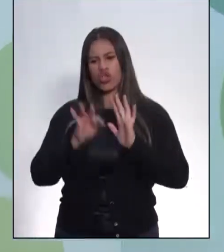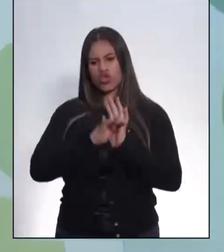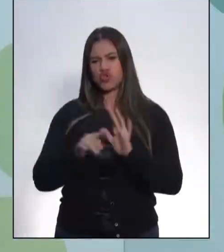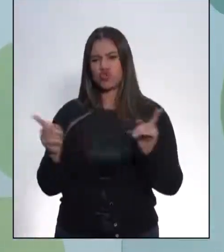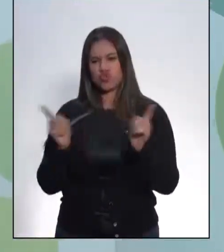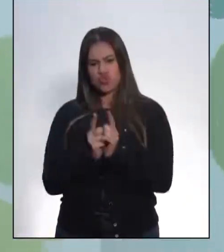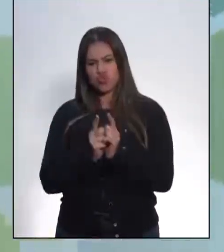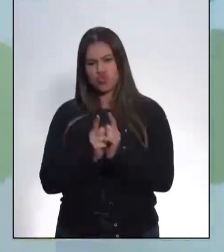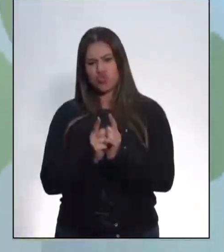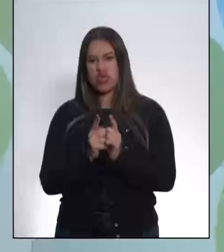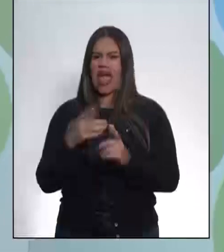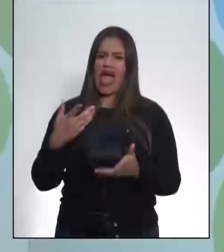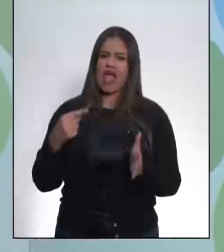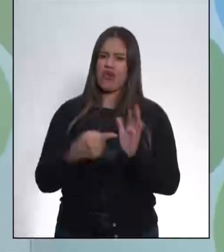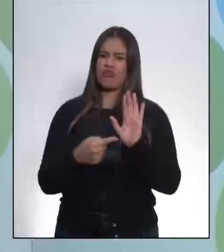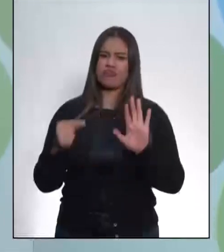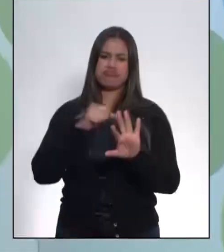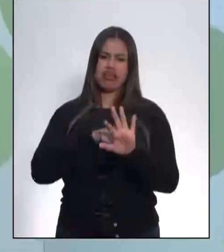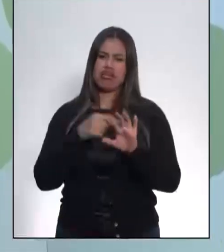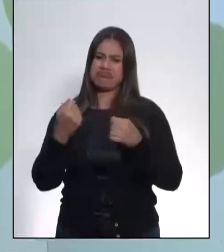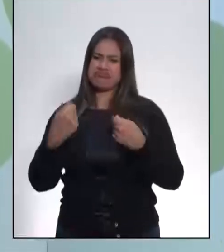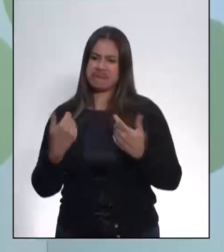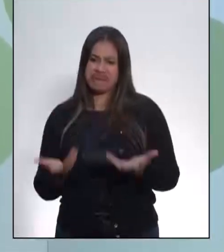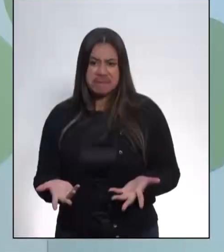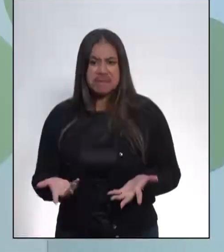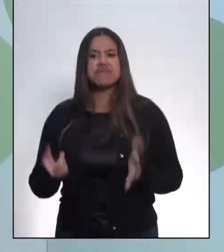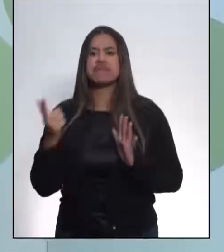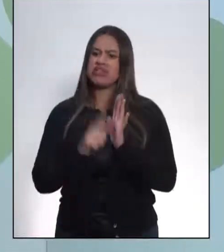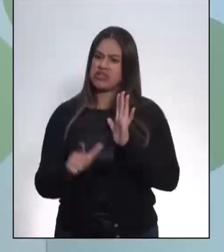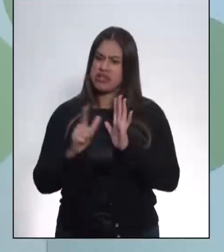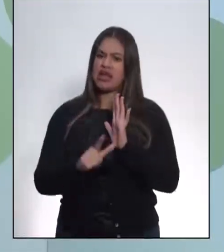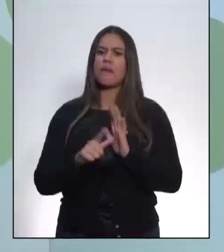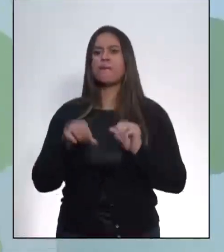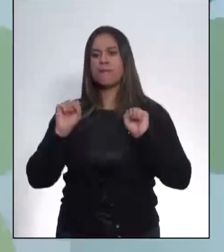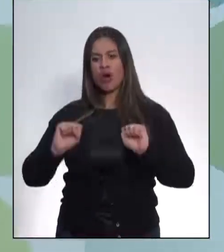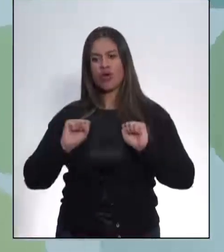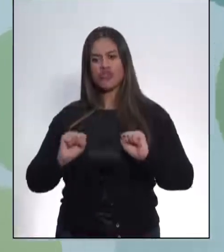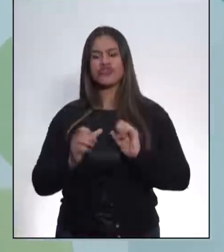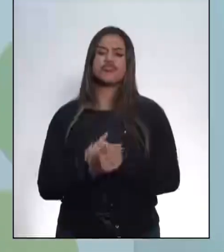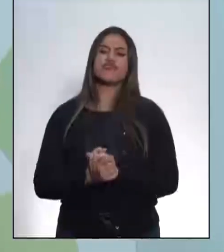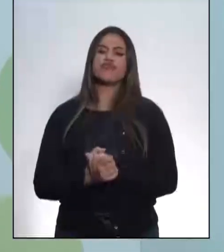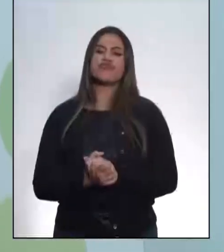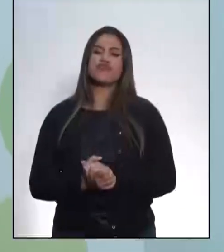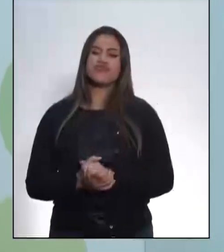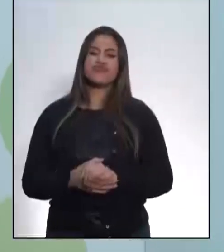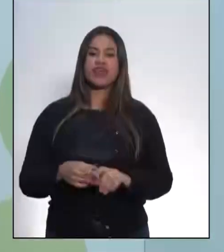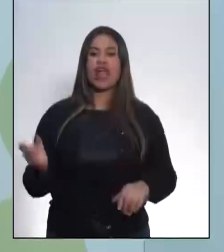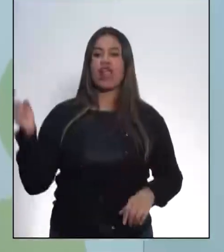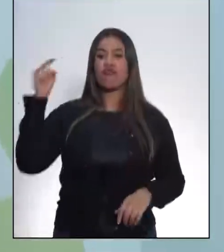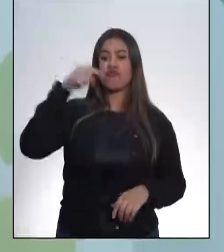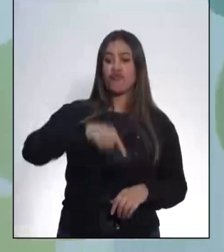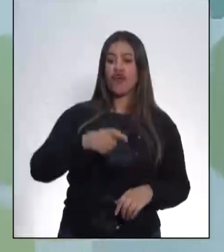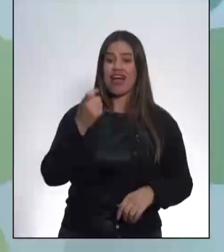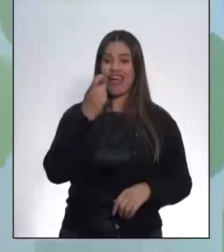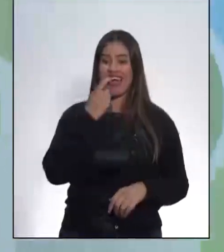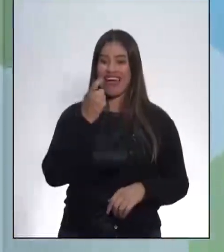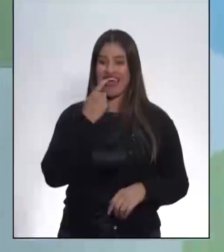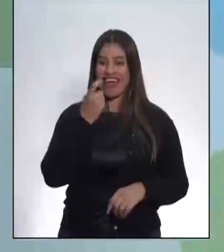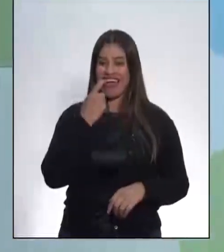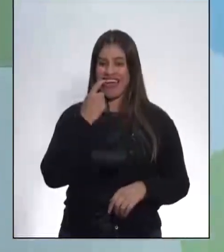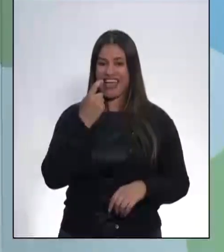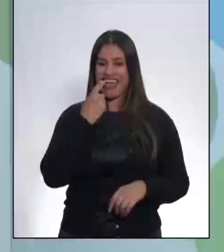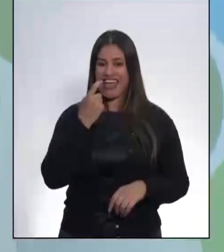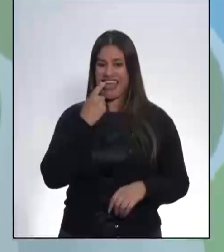social moderna que eu não posso continuar usando da linguagem literária. Tudo bem? Interessante isso, né? Como ela foi ao dentista, ele usou um campo